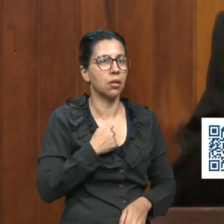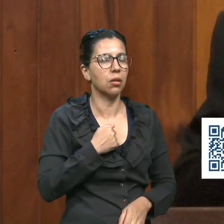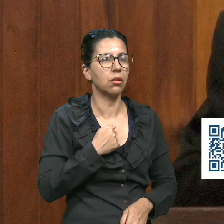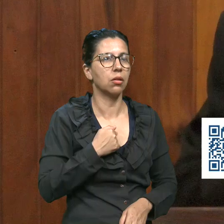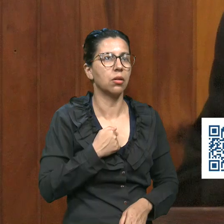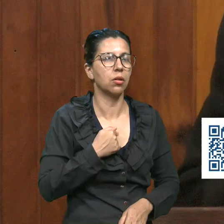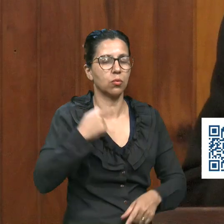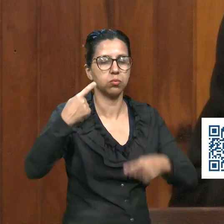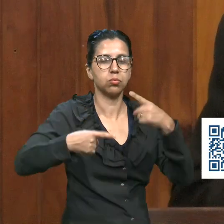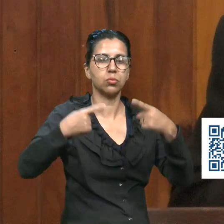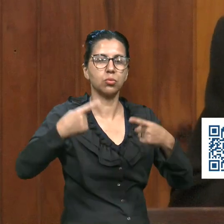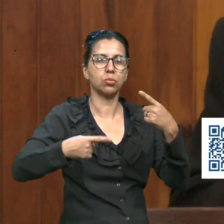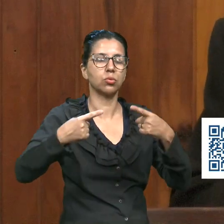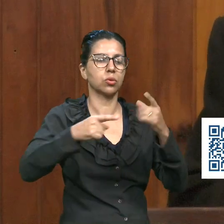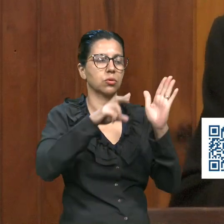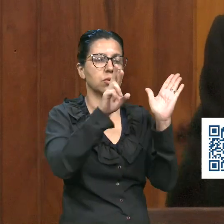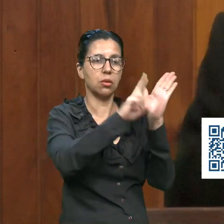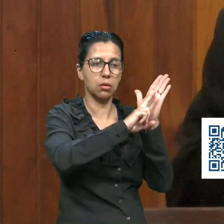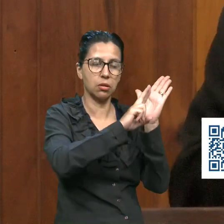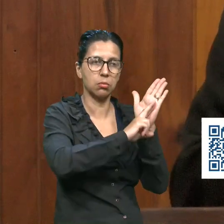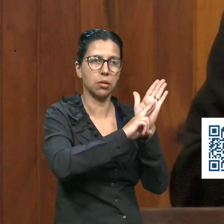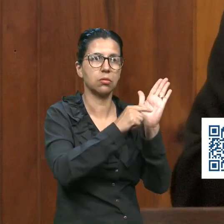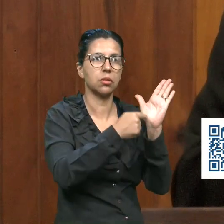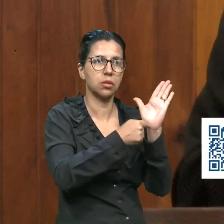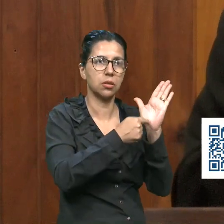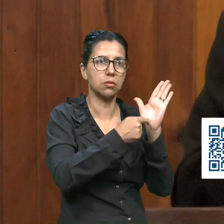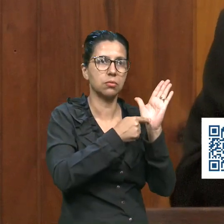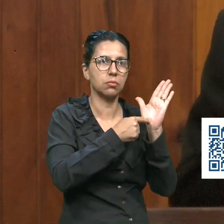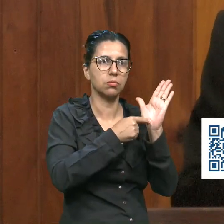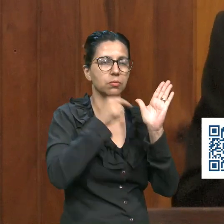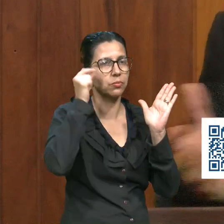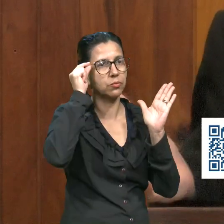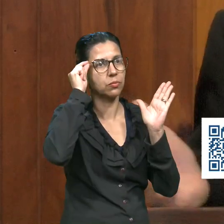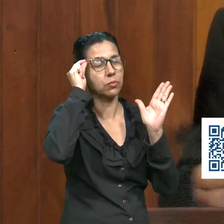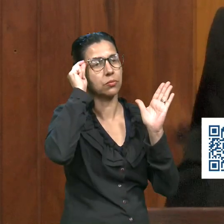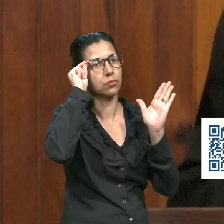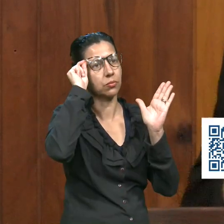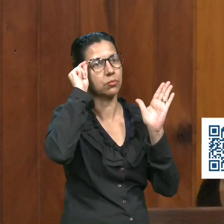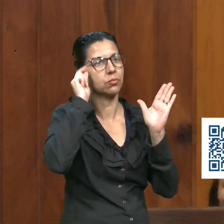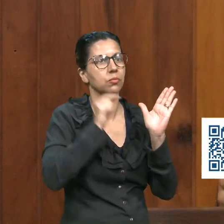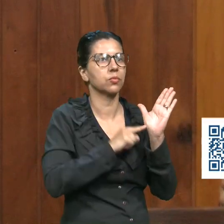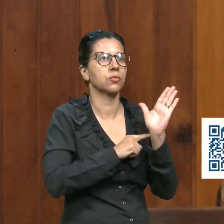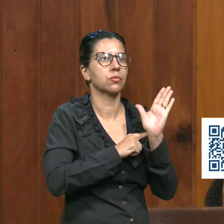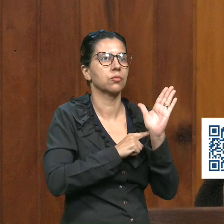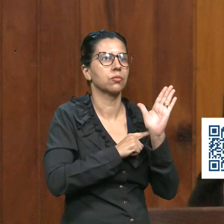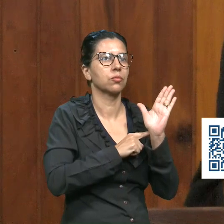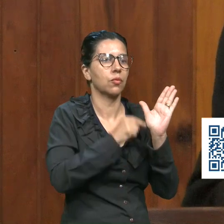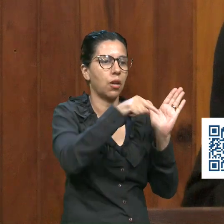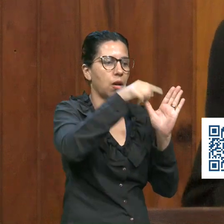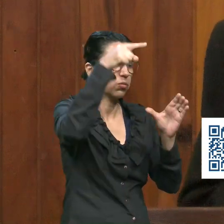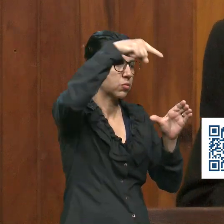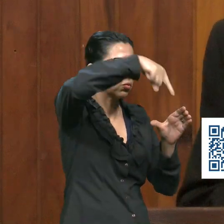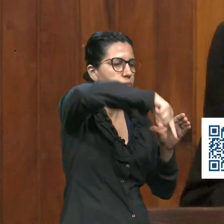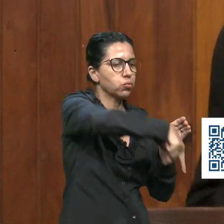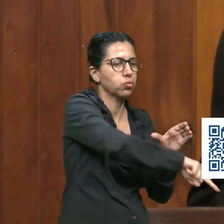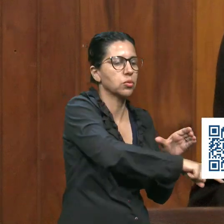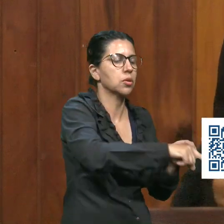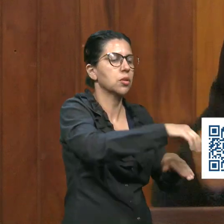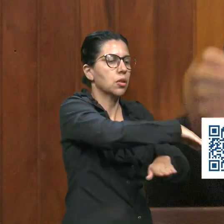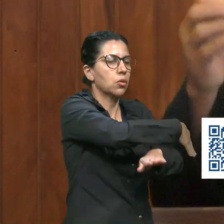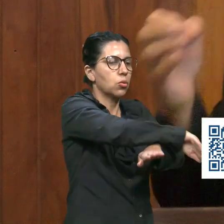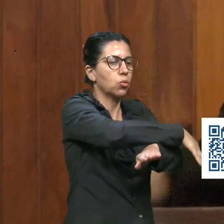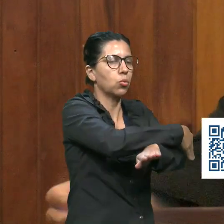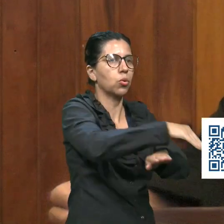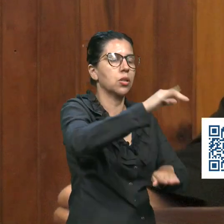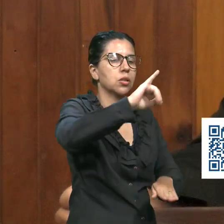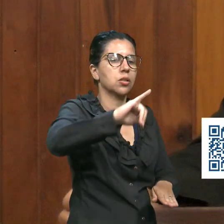discussão é, que se diz em questão ali ao antigo campo da Erosão do João Ramalho.